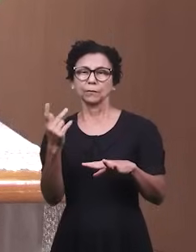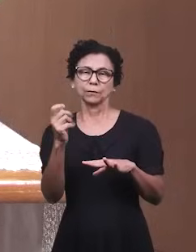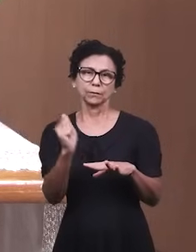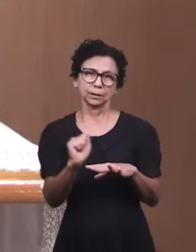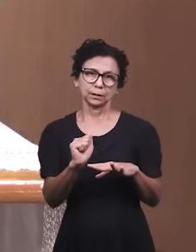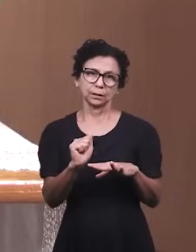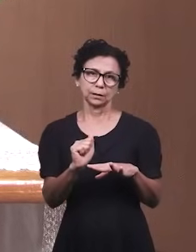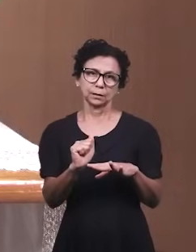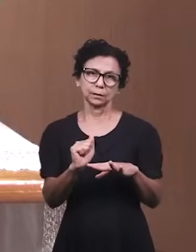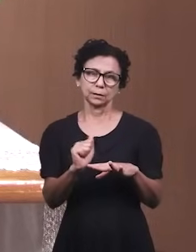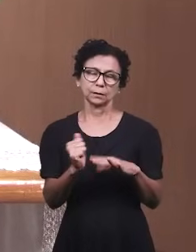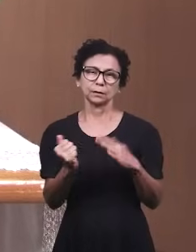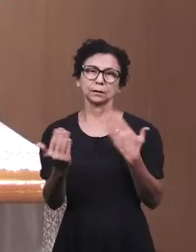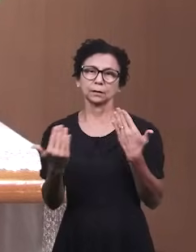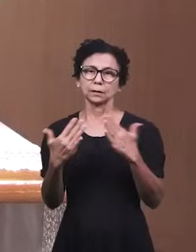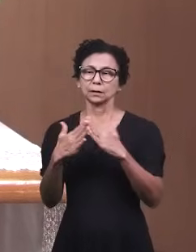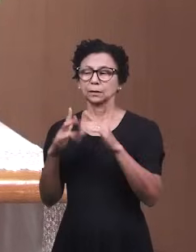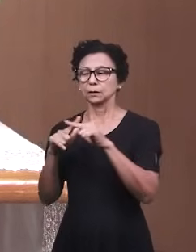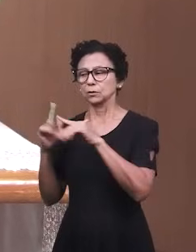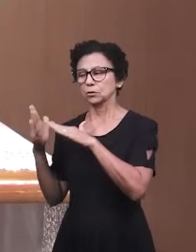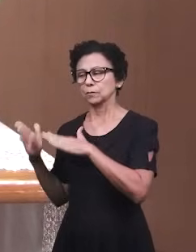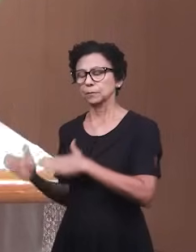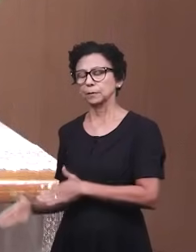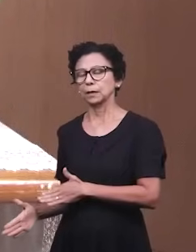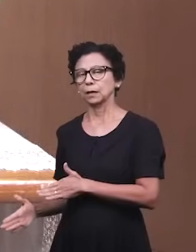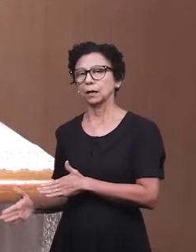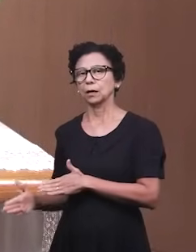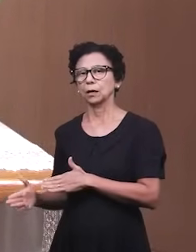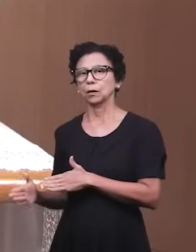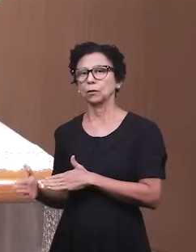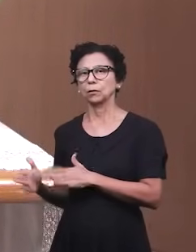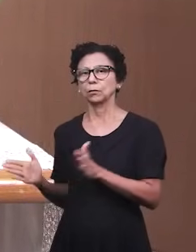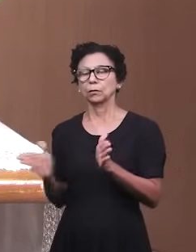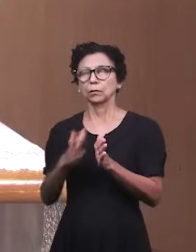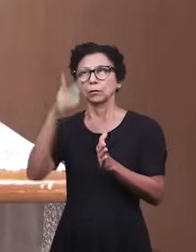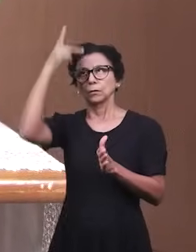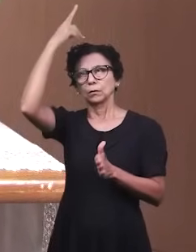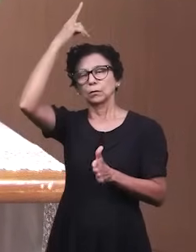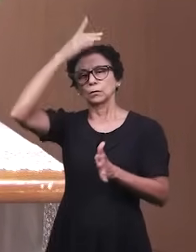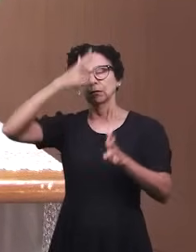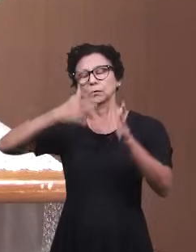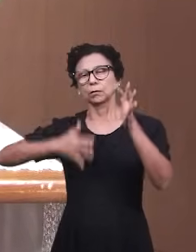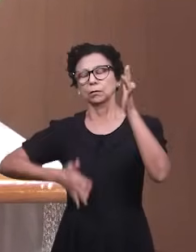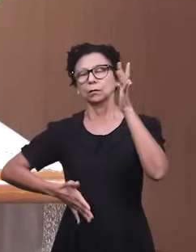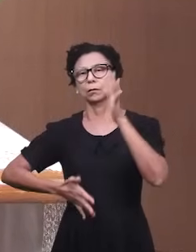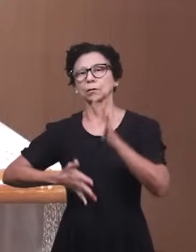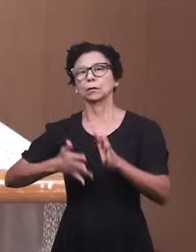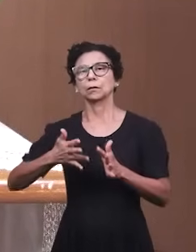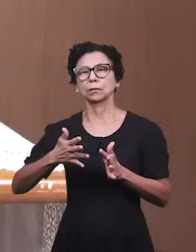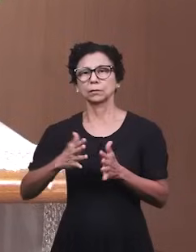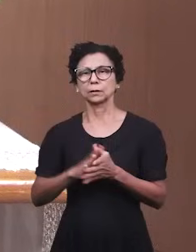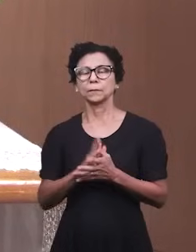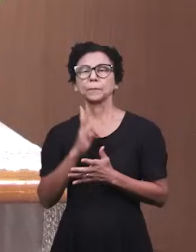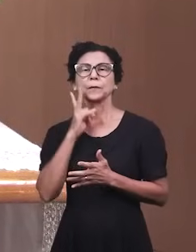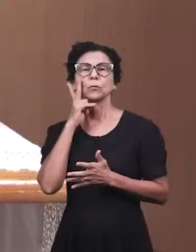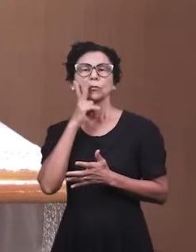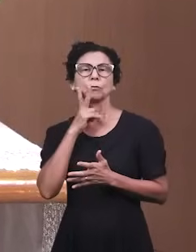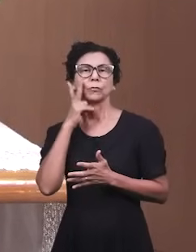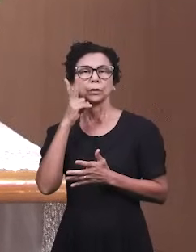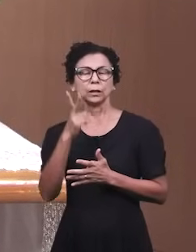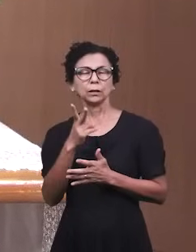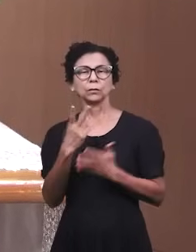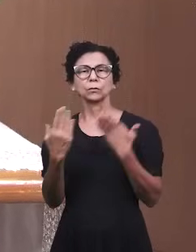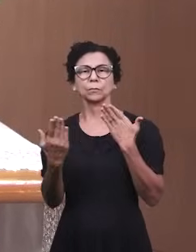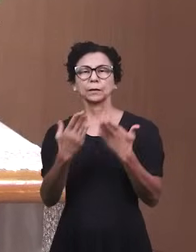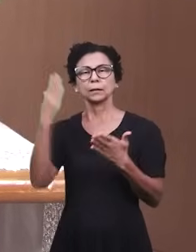esse período, desde o Pentecostes, o unguento derramado, o vinho da alegria, o Espírito Santo